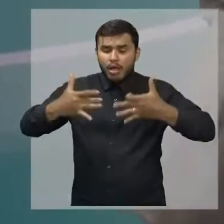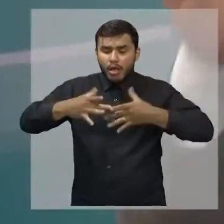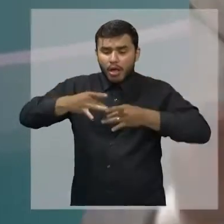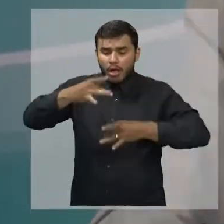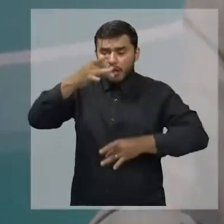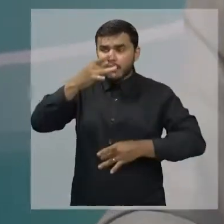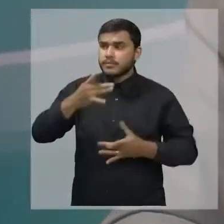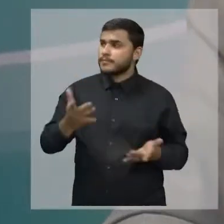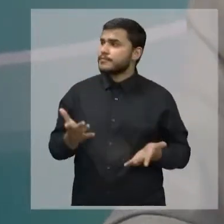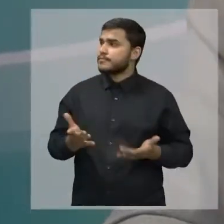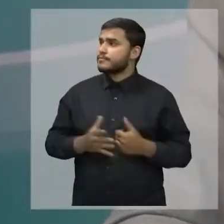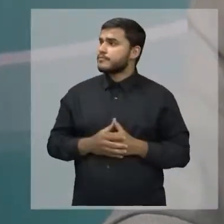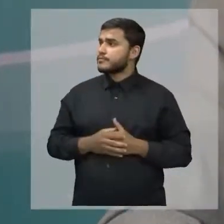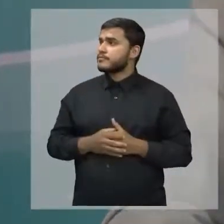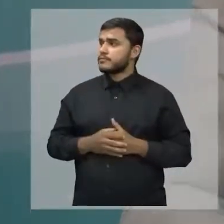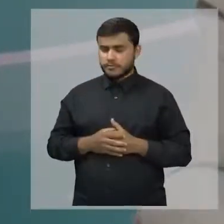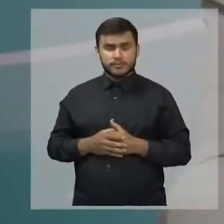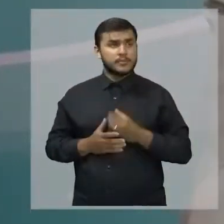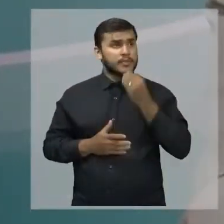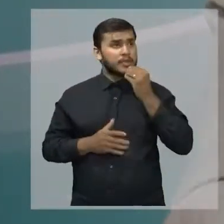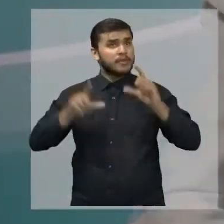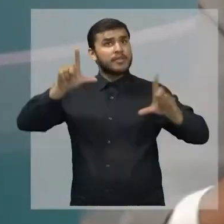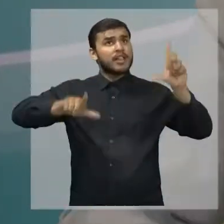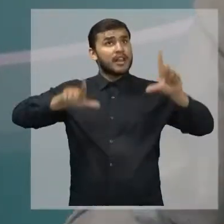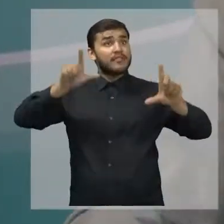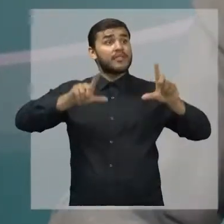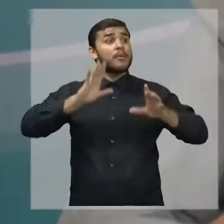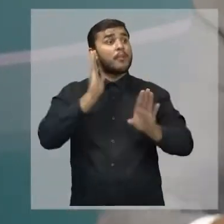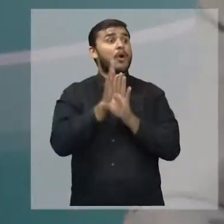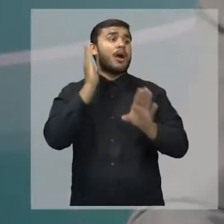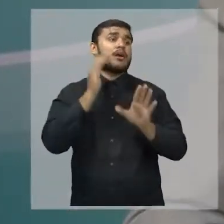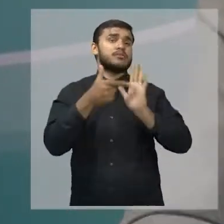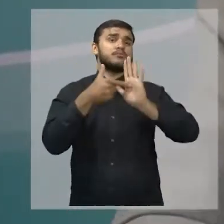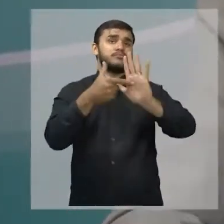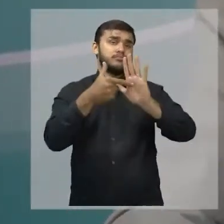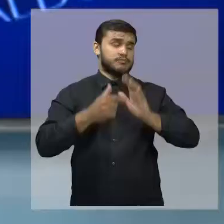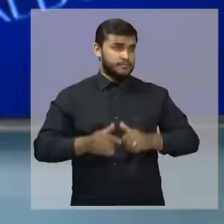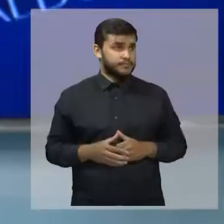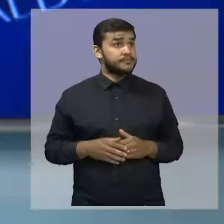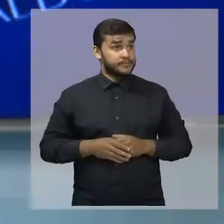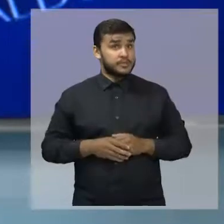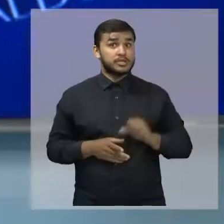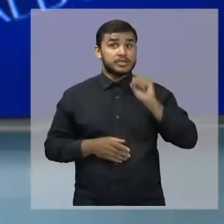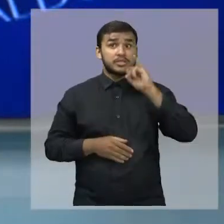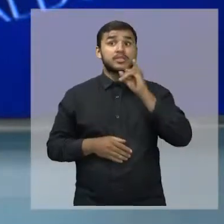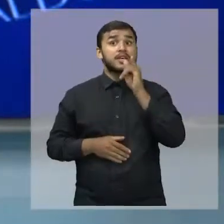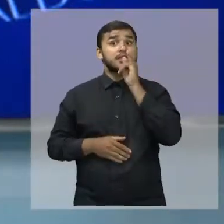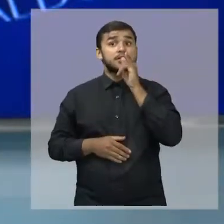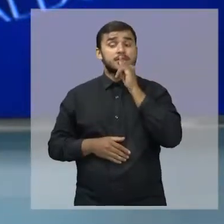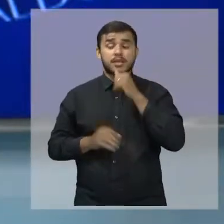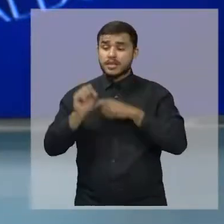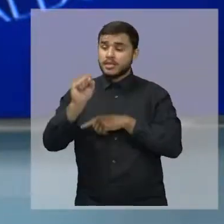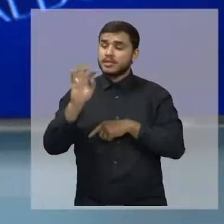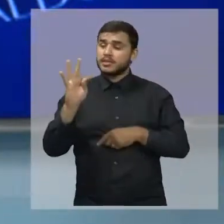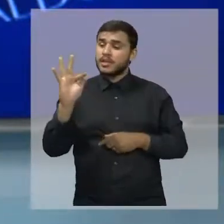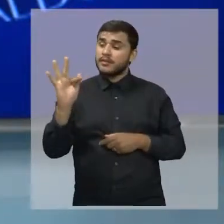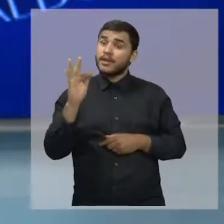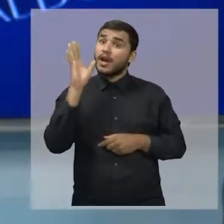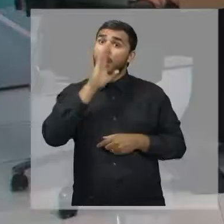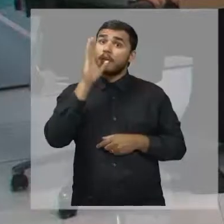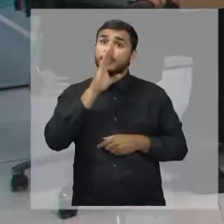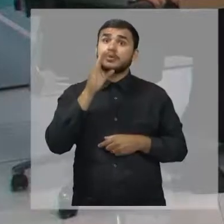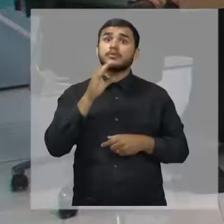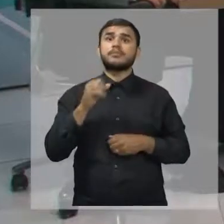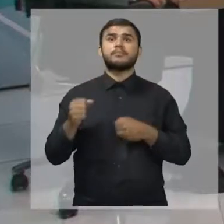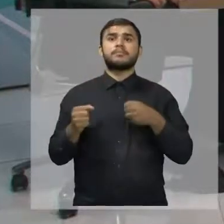aqui, não seriam tão extensos. Então, eu acho que a premissa é essa. Se o Poder Judiciário julgasse mais rápido, mas tem muito recurso. Então, vamos trabalhar nos